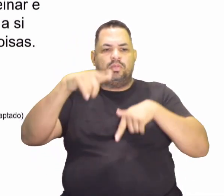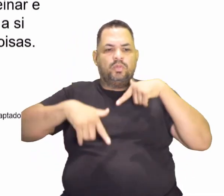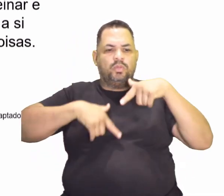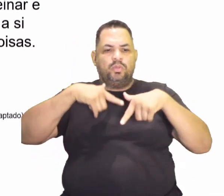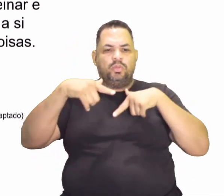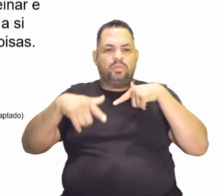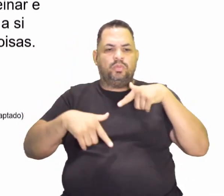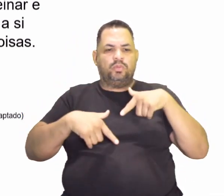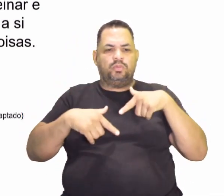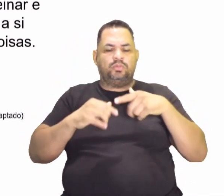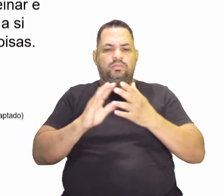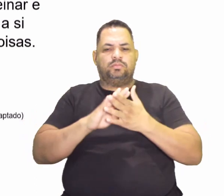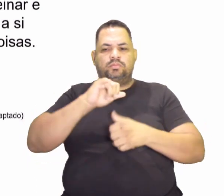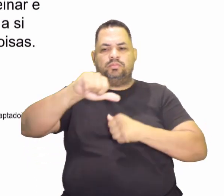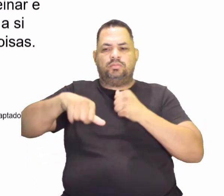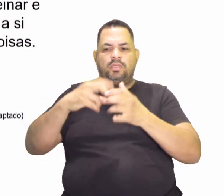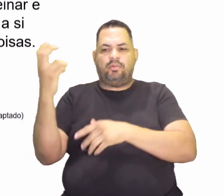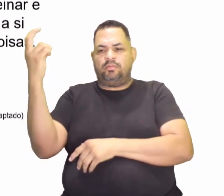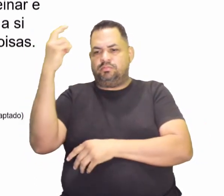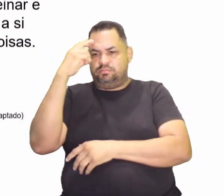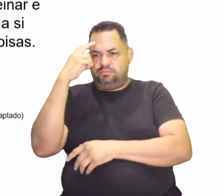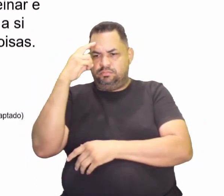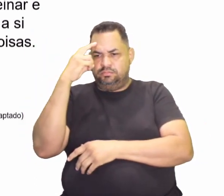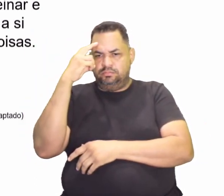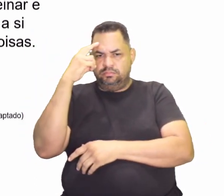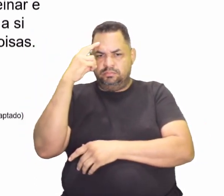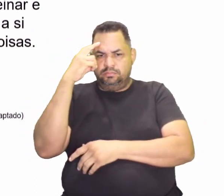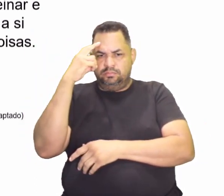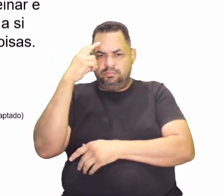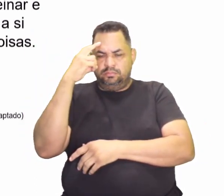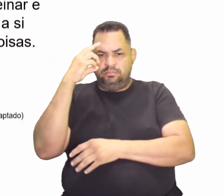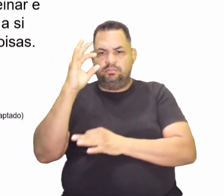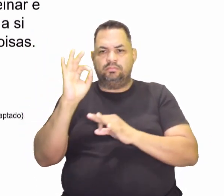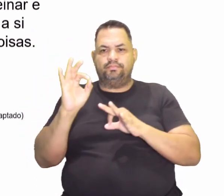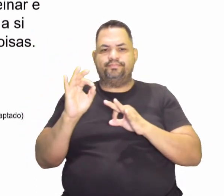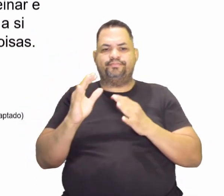Essa técnico-científica transforma em cultura